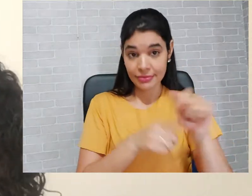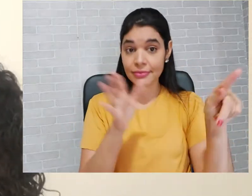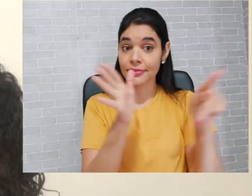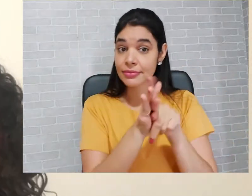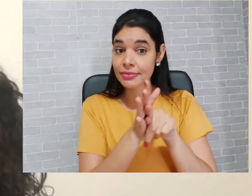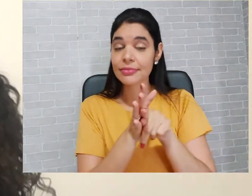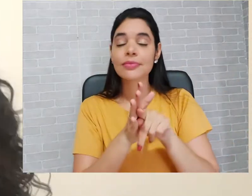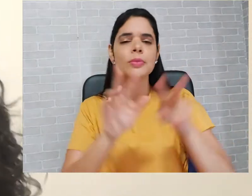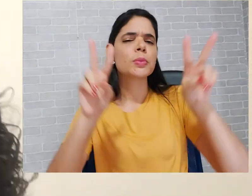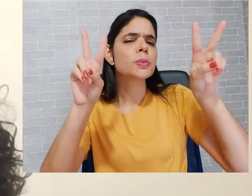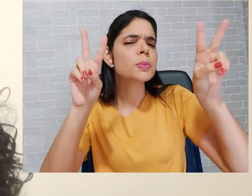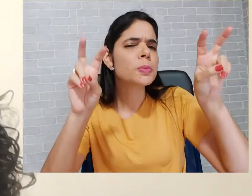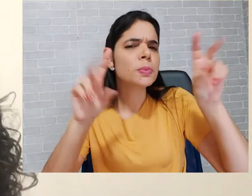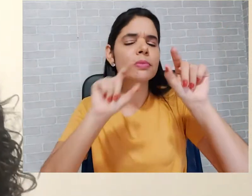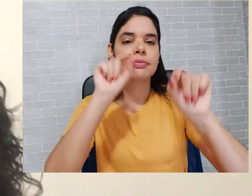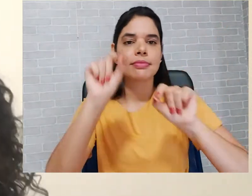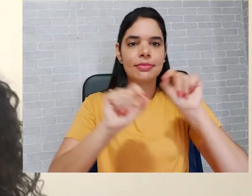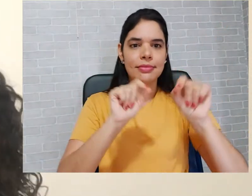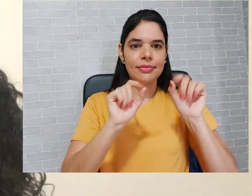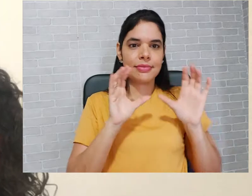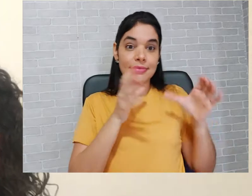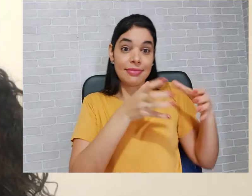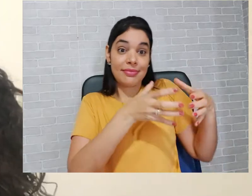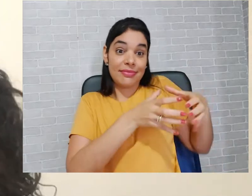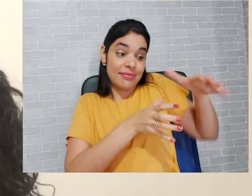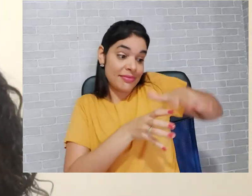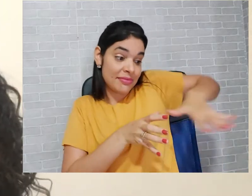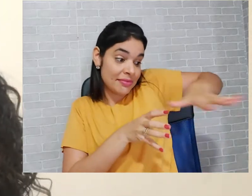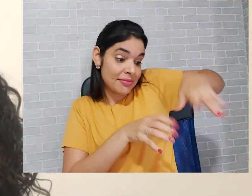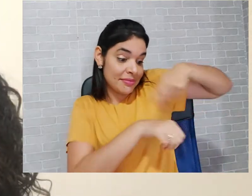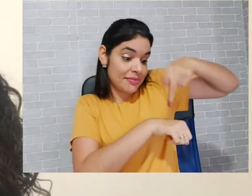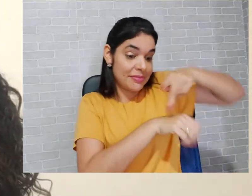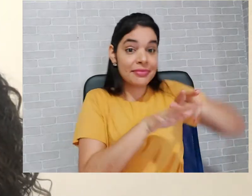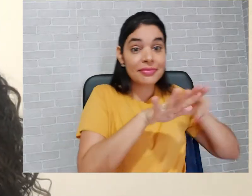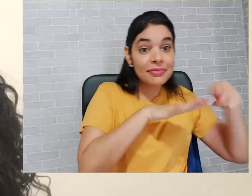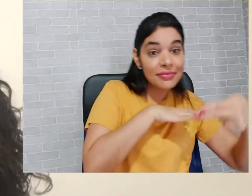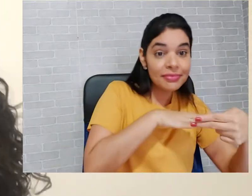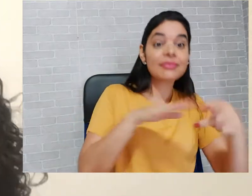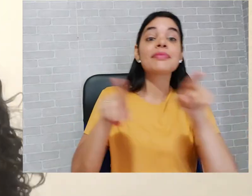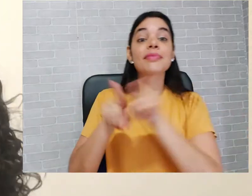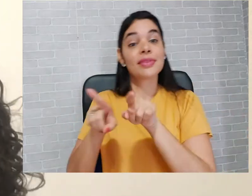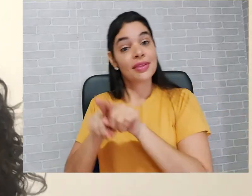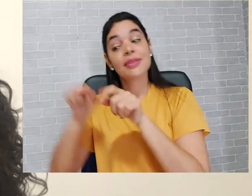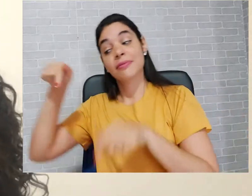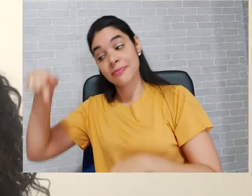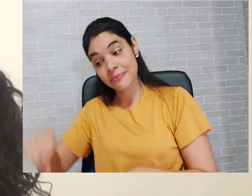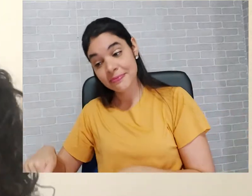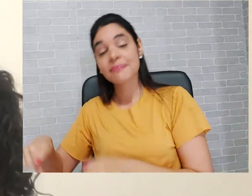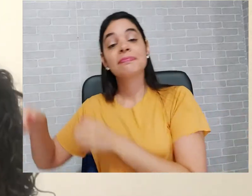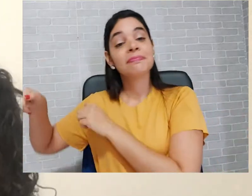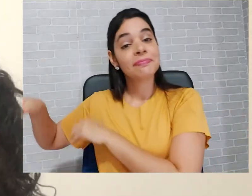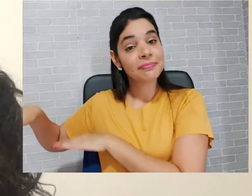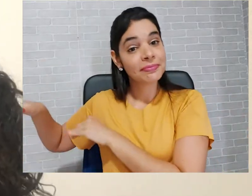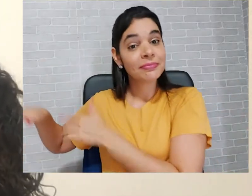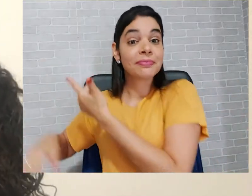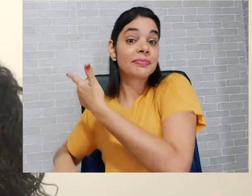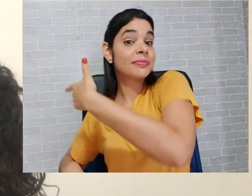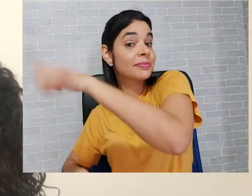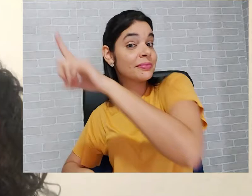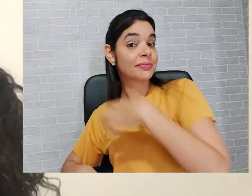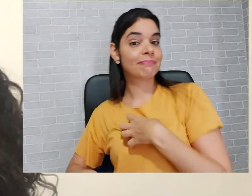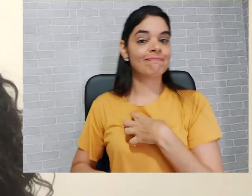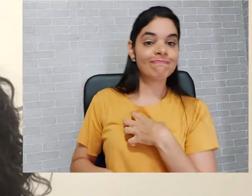haitiano, e fazem menção ali à ascendência afro-haitiana. E também na Guiana Francesa tem um outro estilo